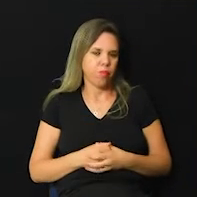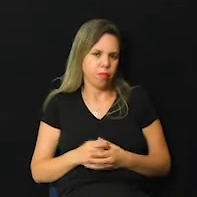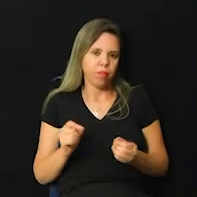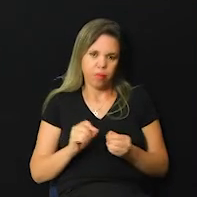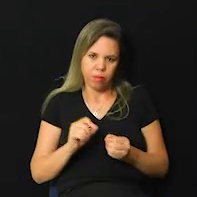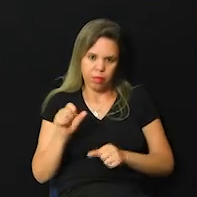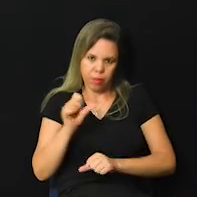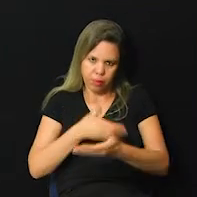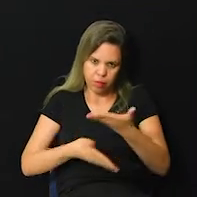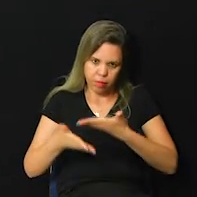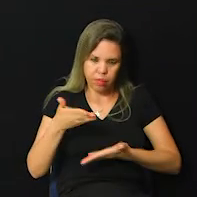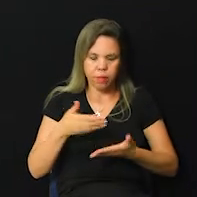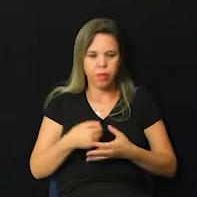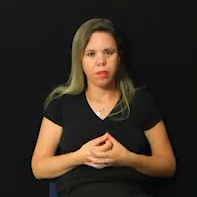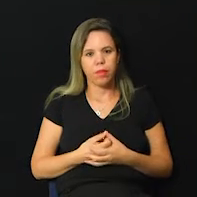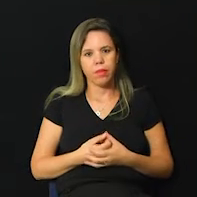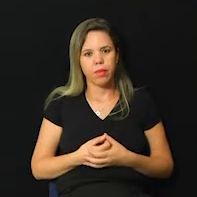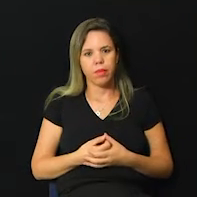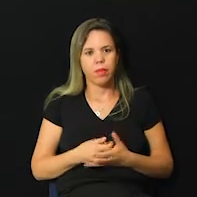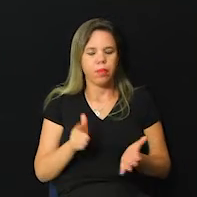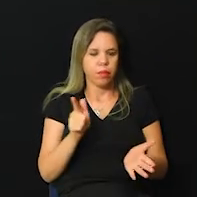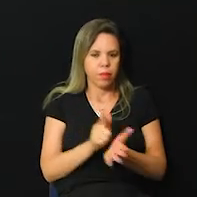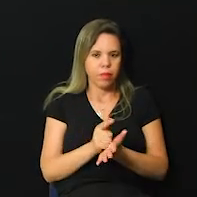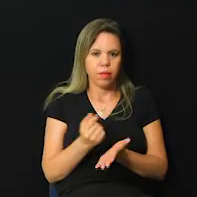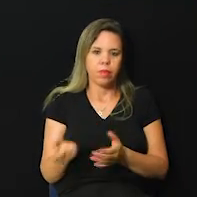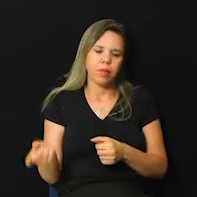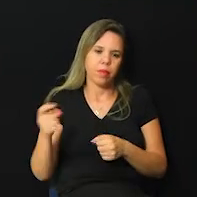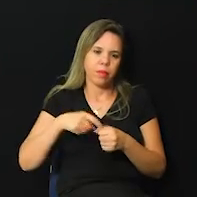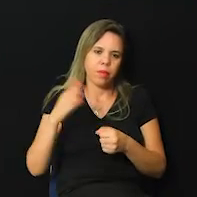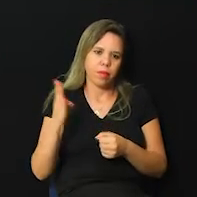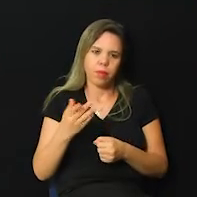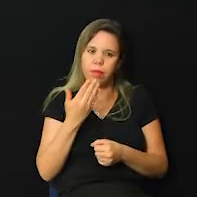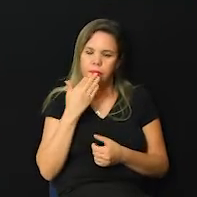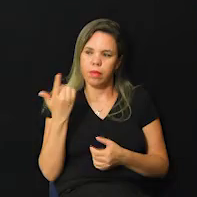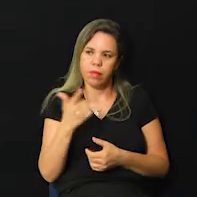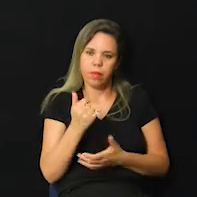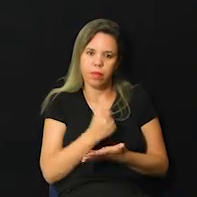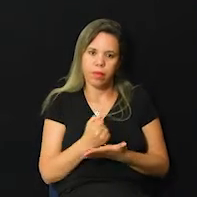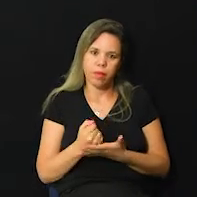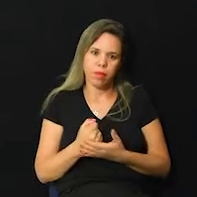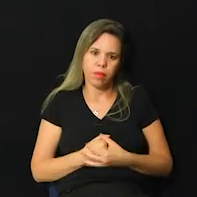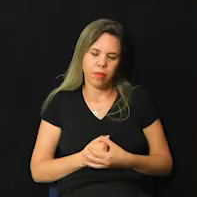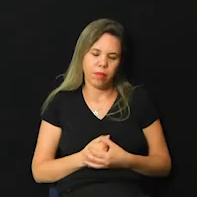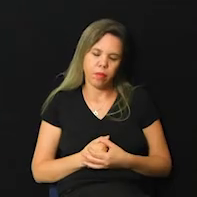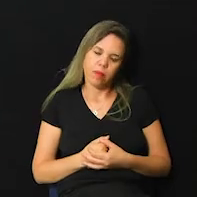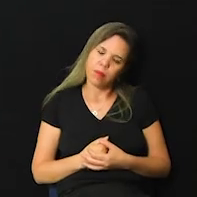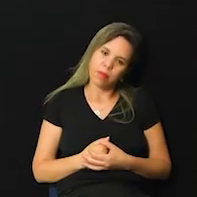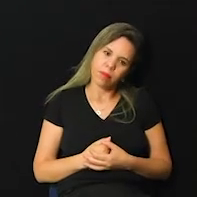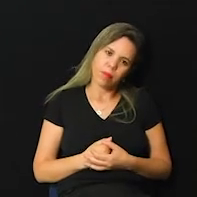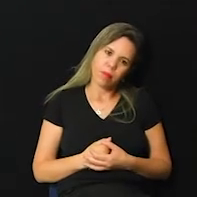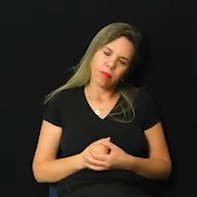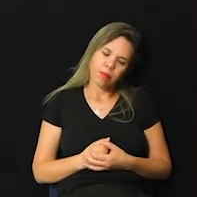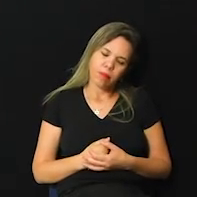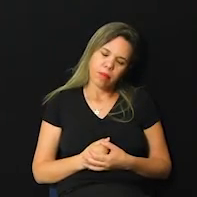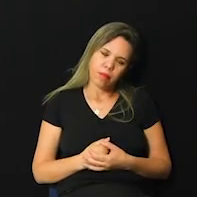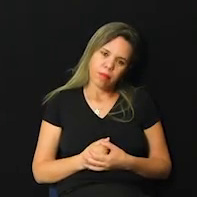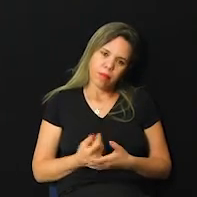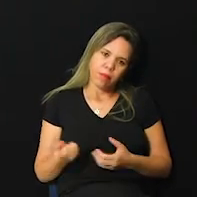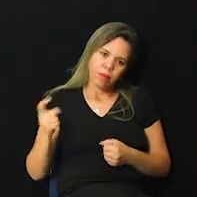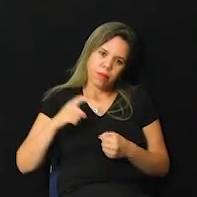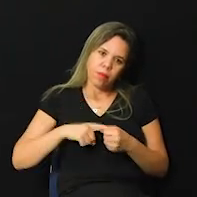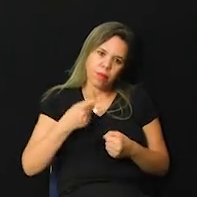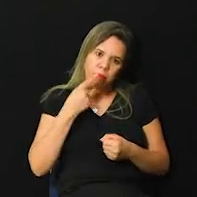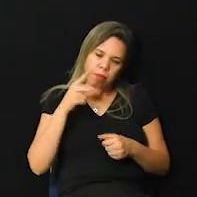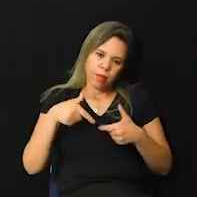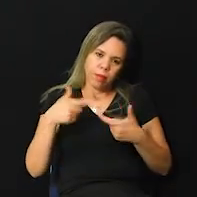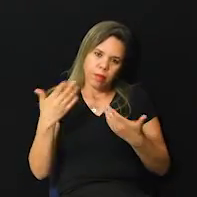não pode tem que fazer essa troca de fato o o Brasil e pedir outro visto é bom Voltando a